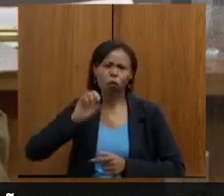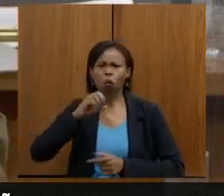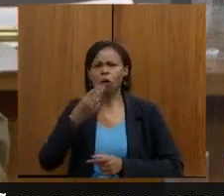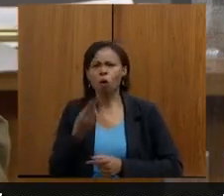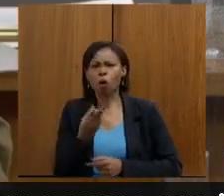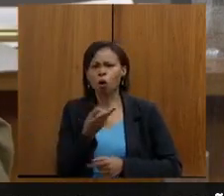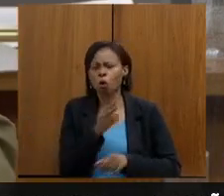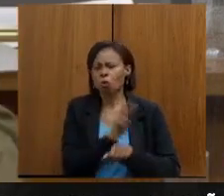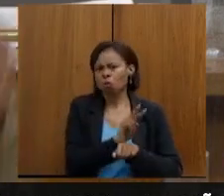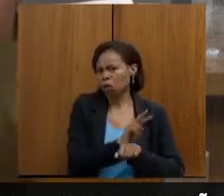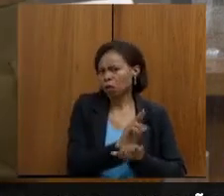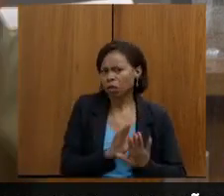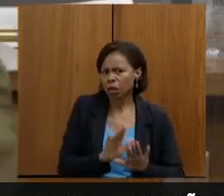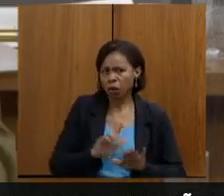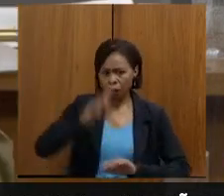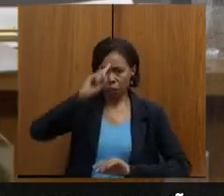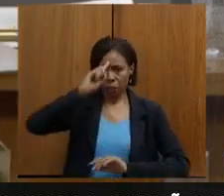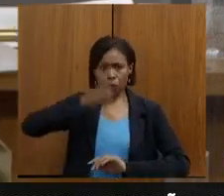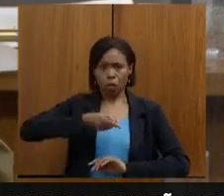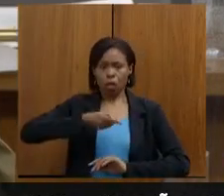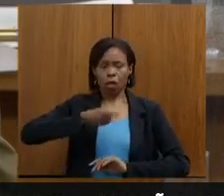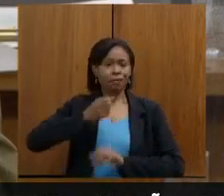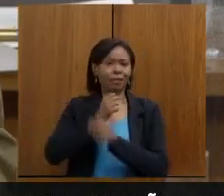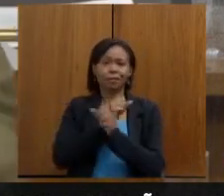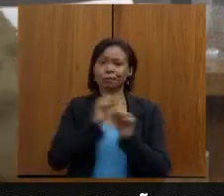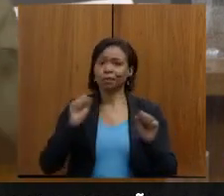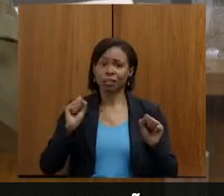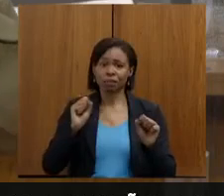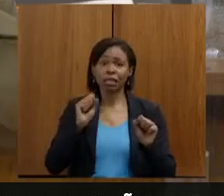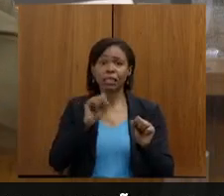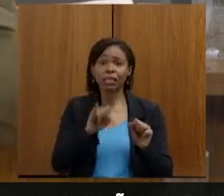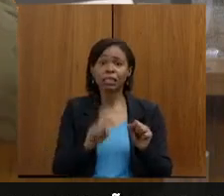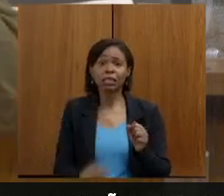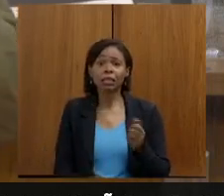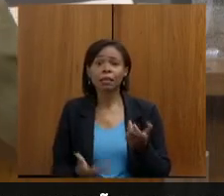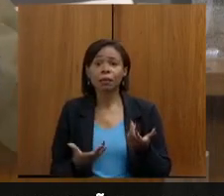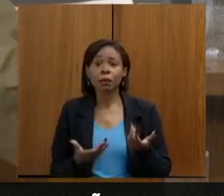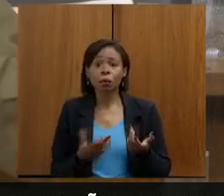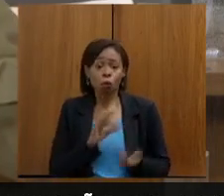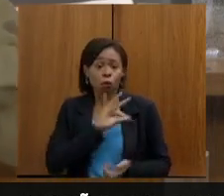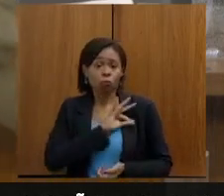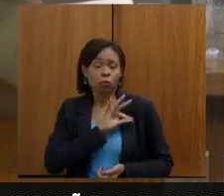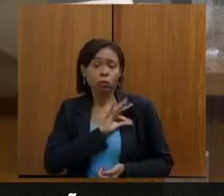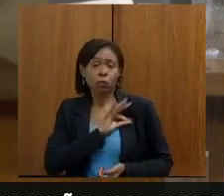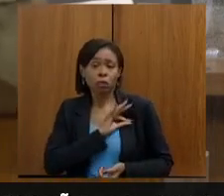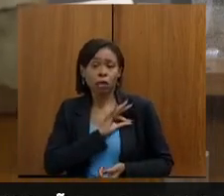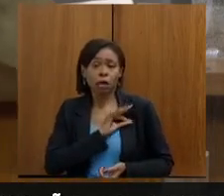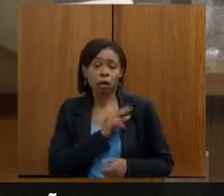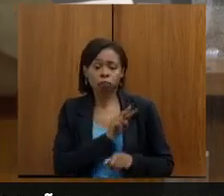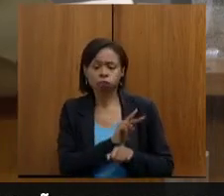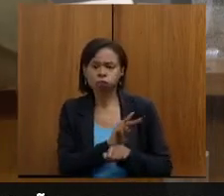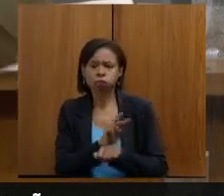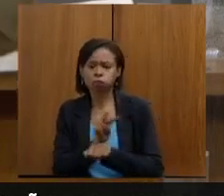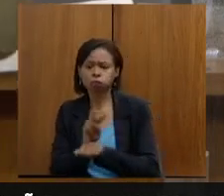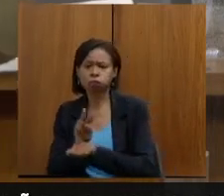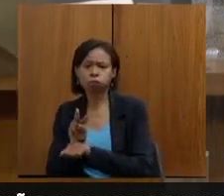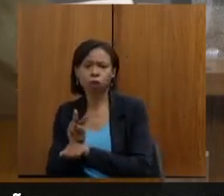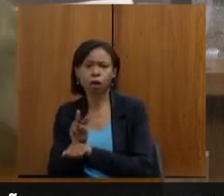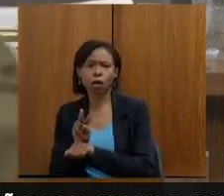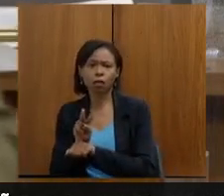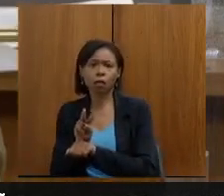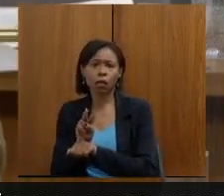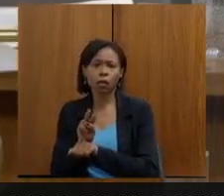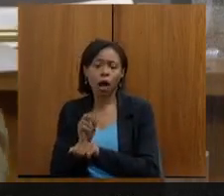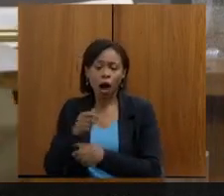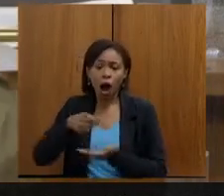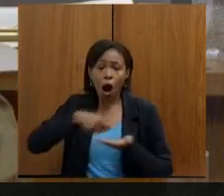Guarnição da uma ordem como a gente viu no vídeo ali são policial no Patrulhamento dele ali chegar e dá comida na